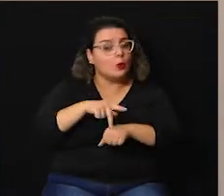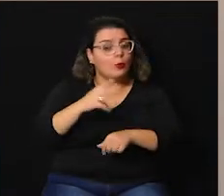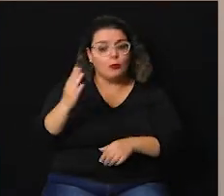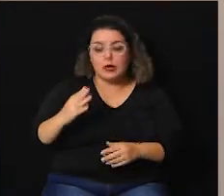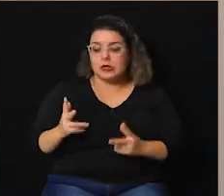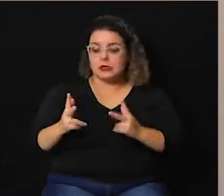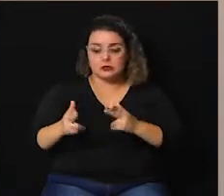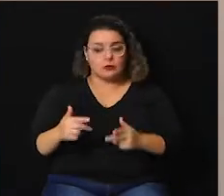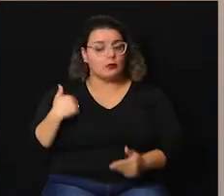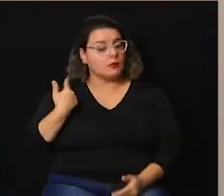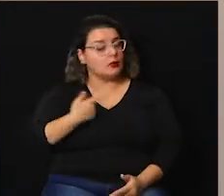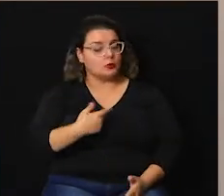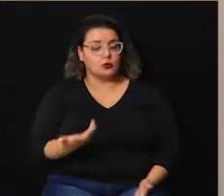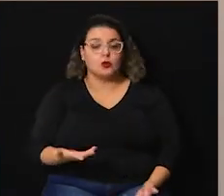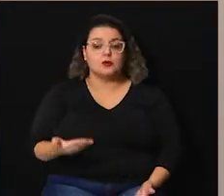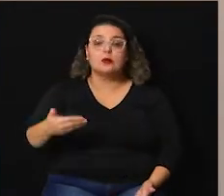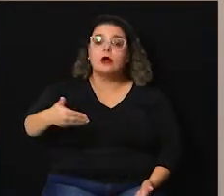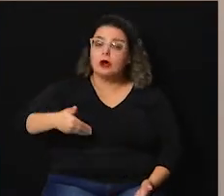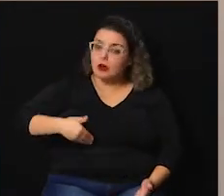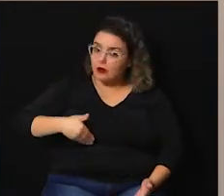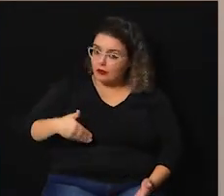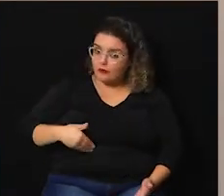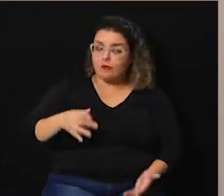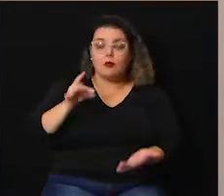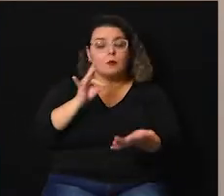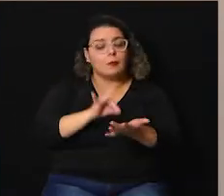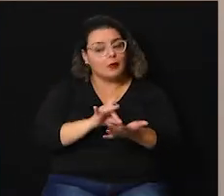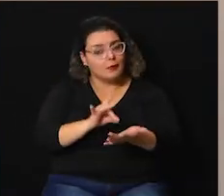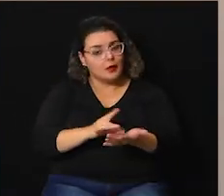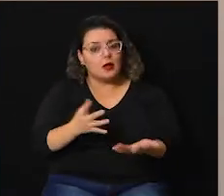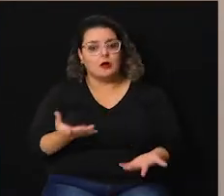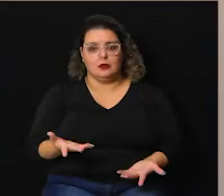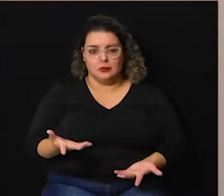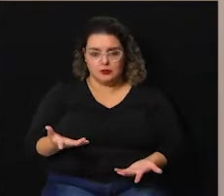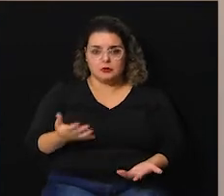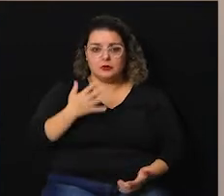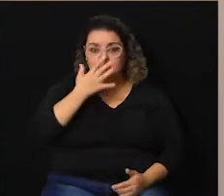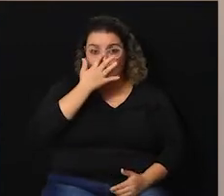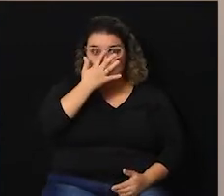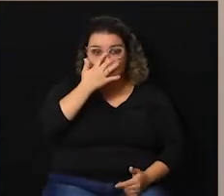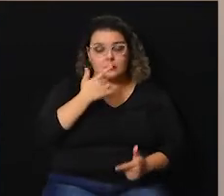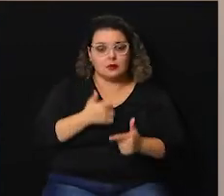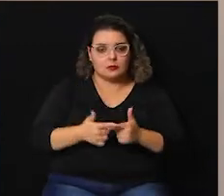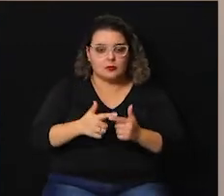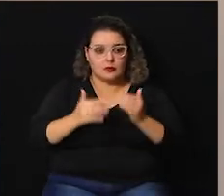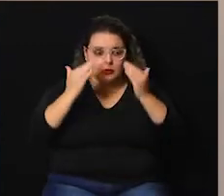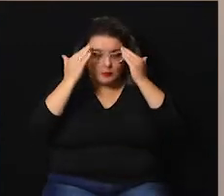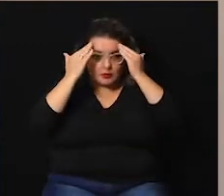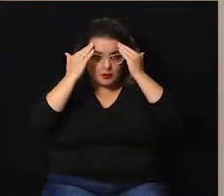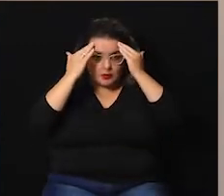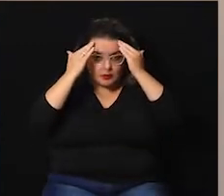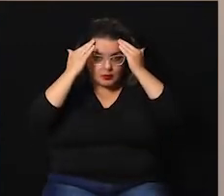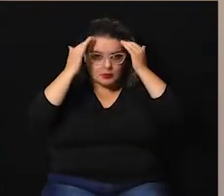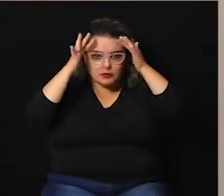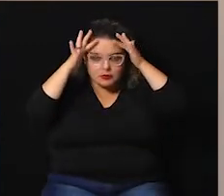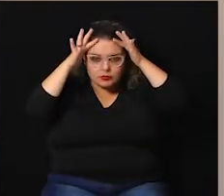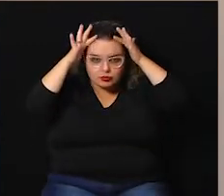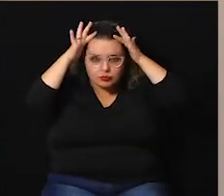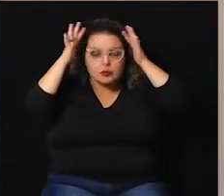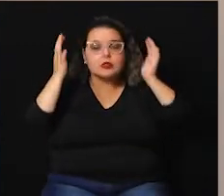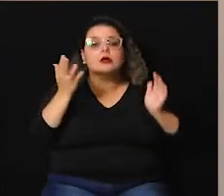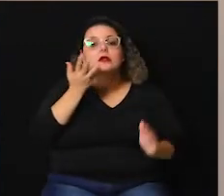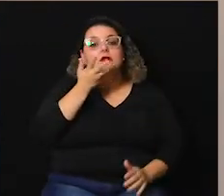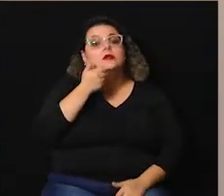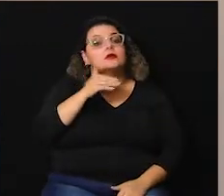que infelizmente a fome é uma realidade, é uma causa de calvície, principalmente em crianças.